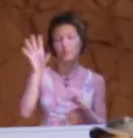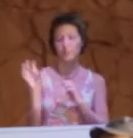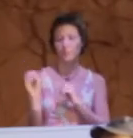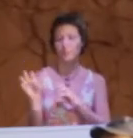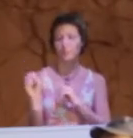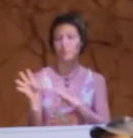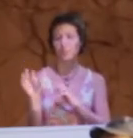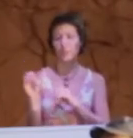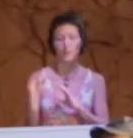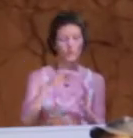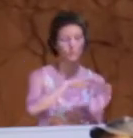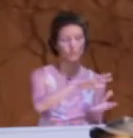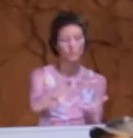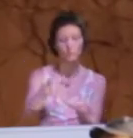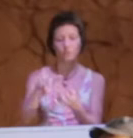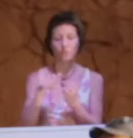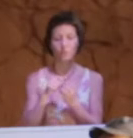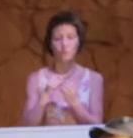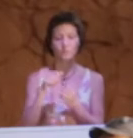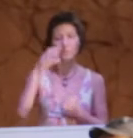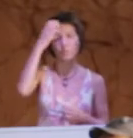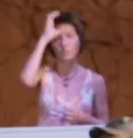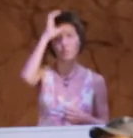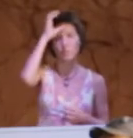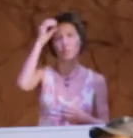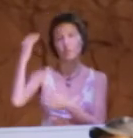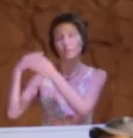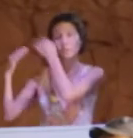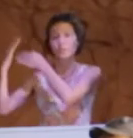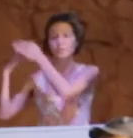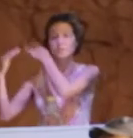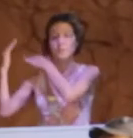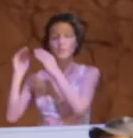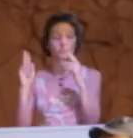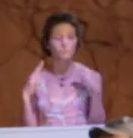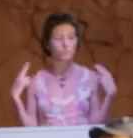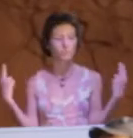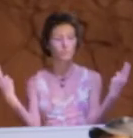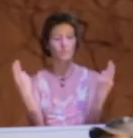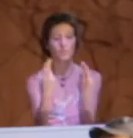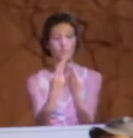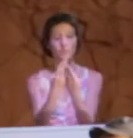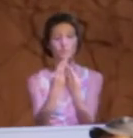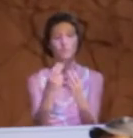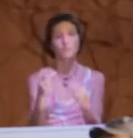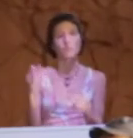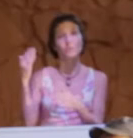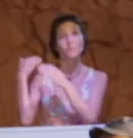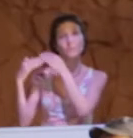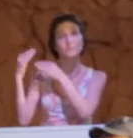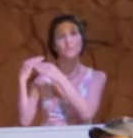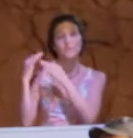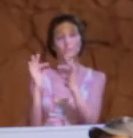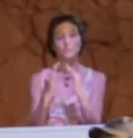que aquilo é um símbolo, mas eu preciso saber que aquilo tem um significado. Os símbolos podem ser até